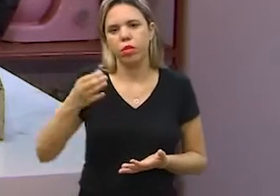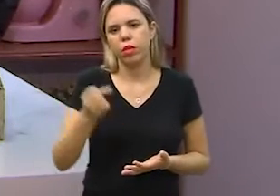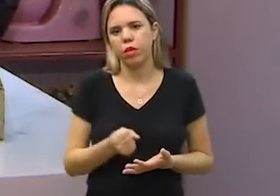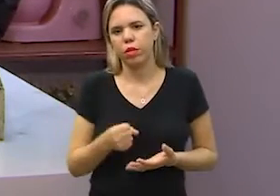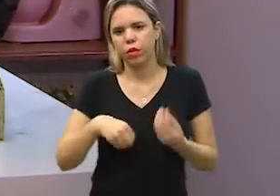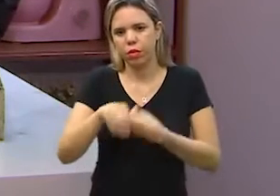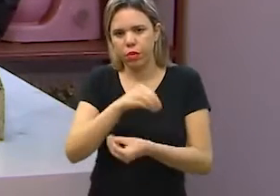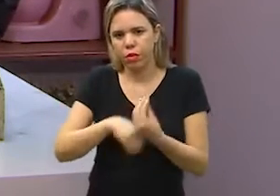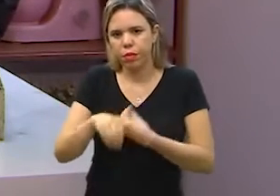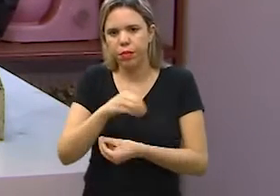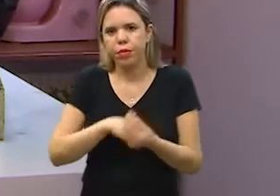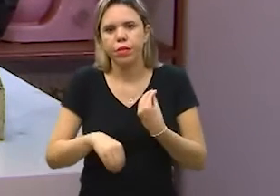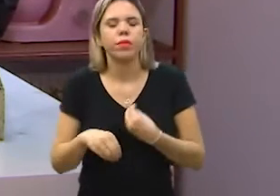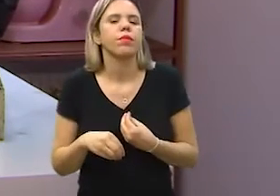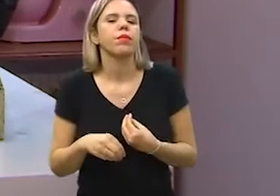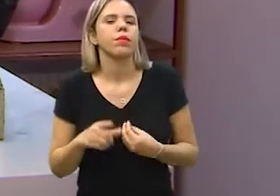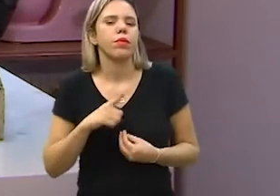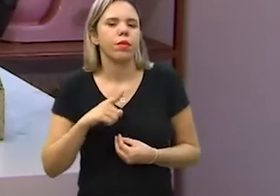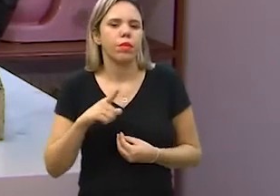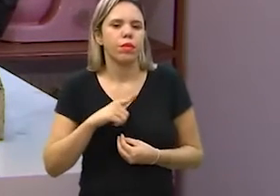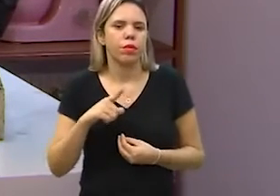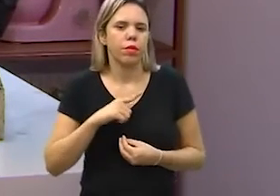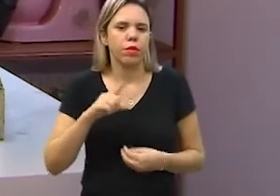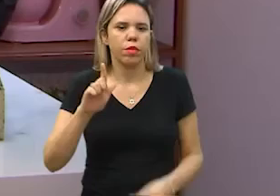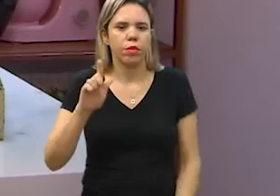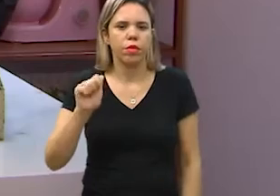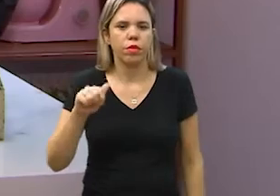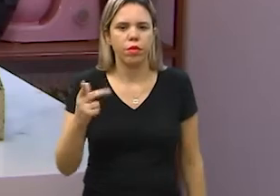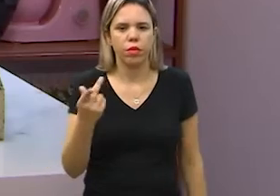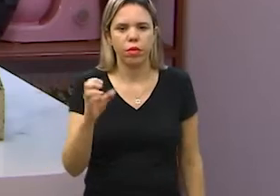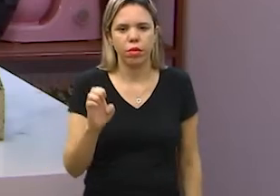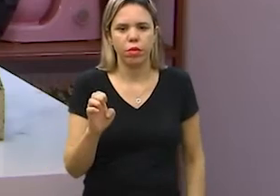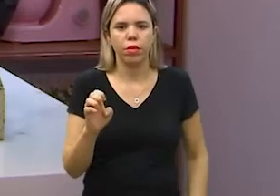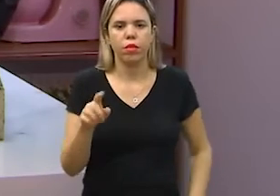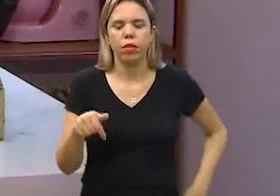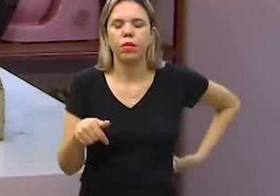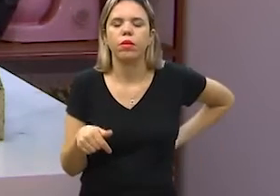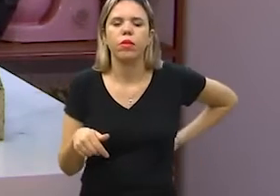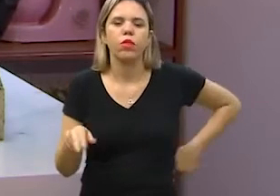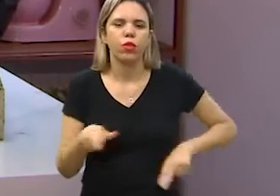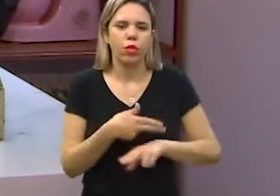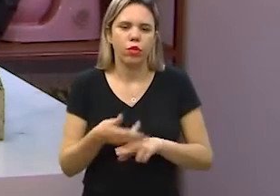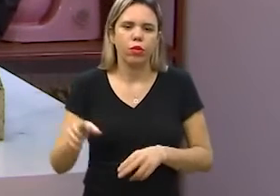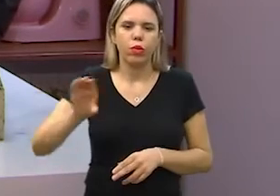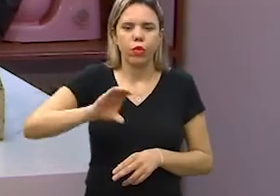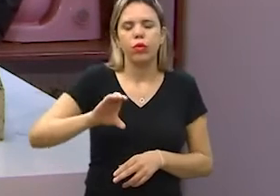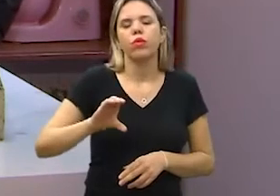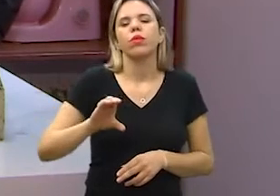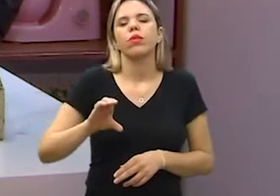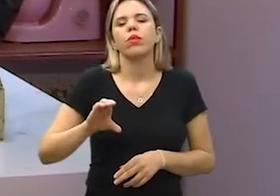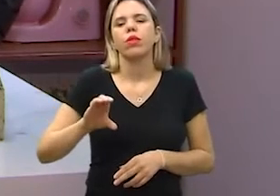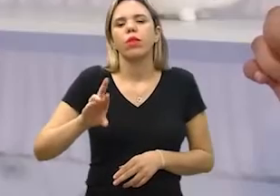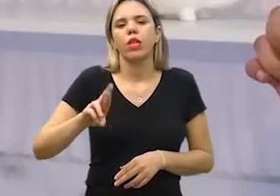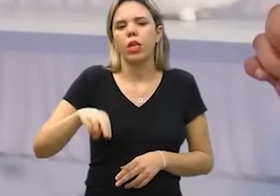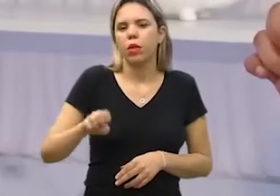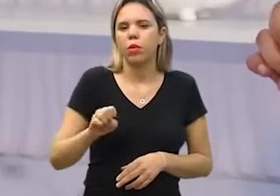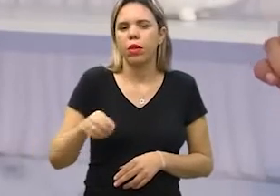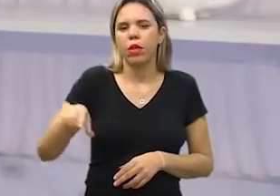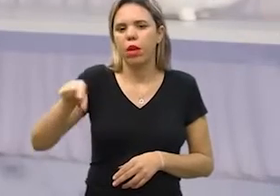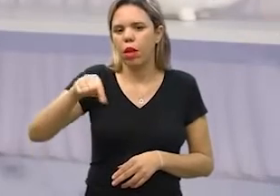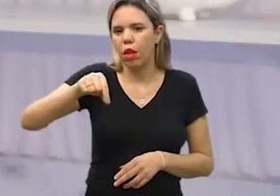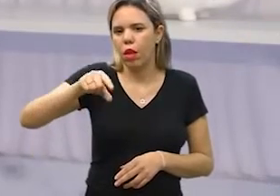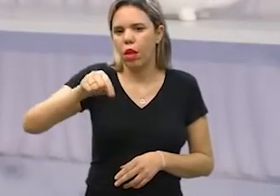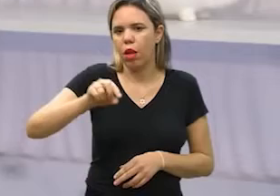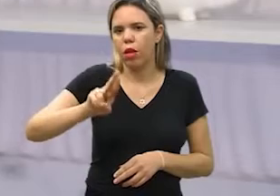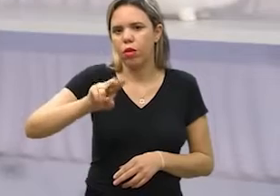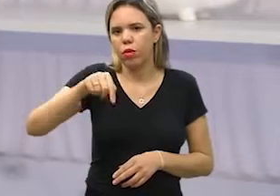gente vai misturar, né, para obter ali a ganache com o chocolate, o creme de leite sem soro.